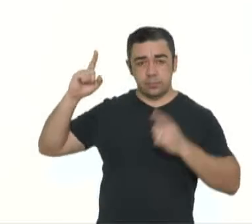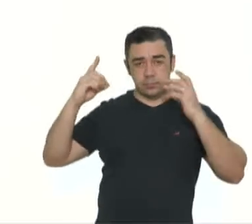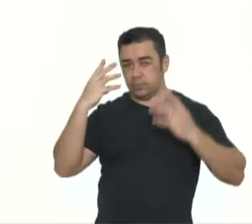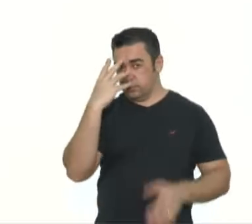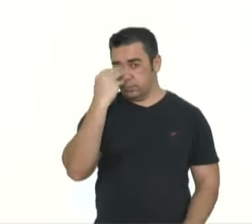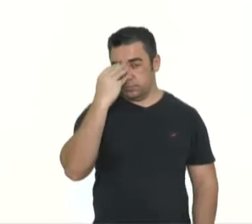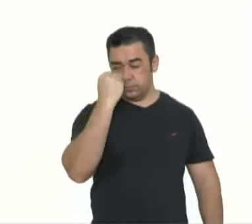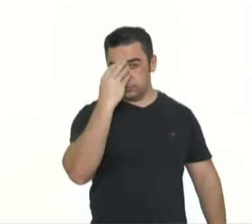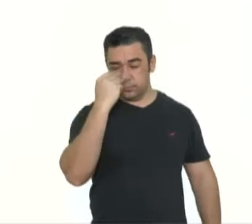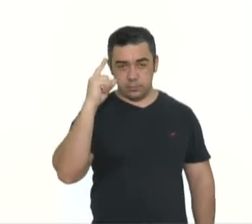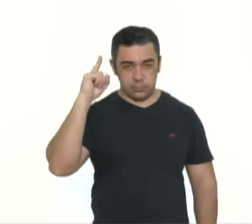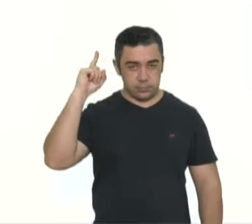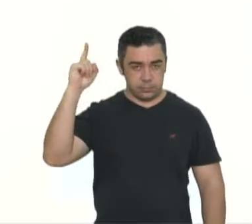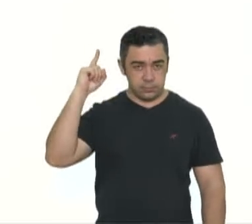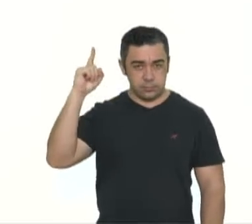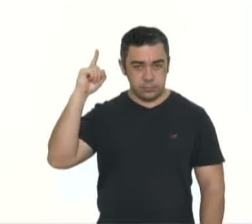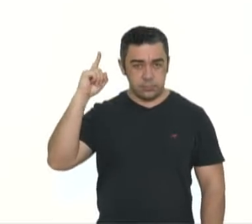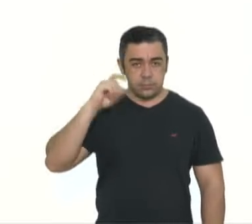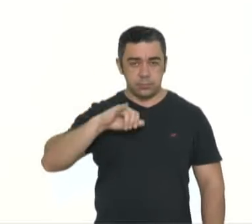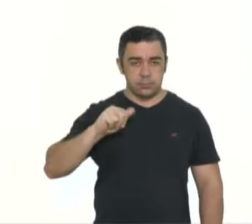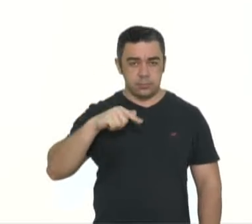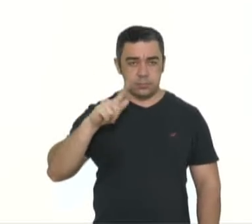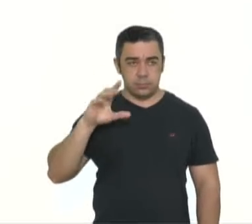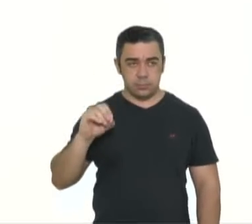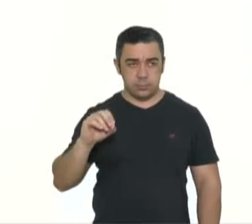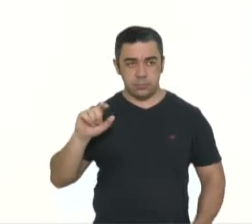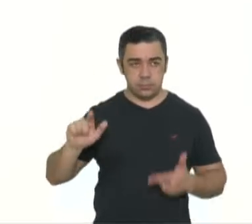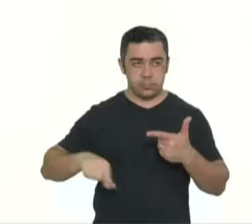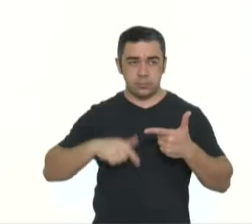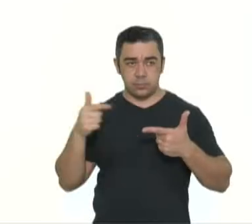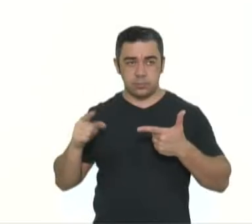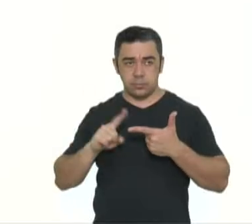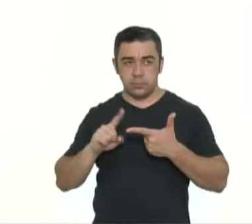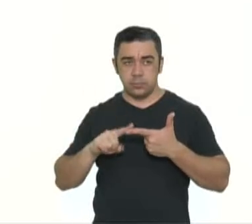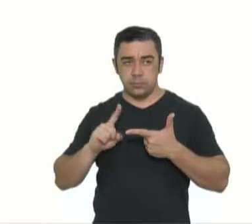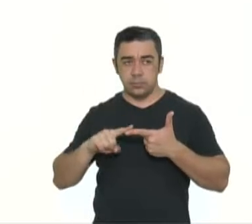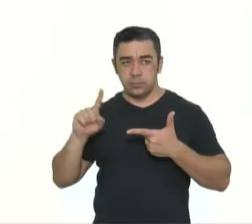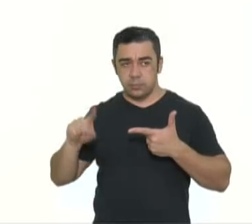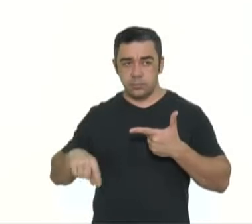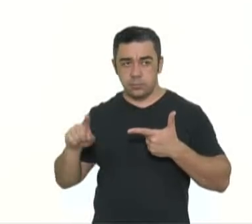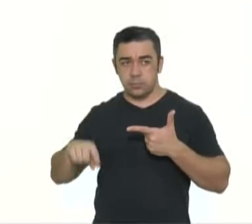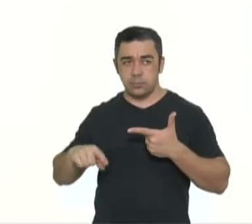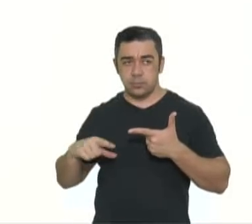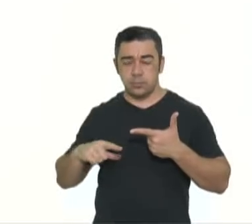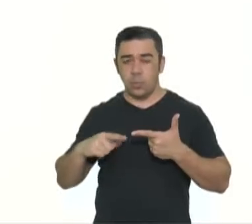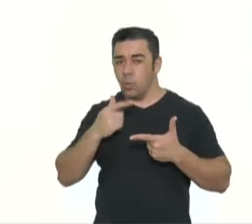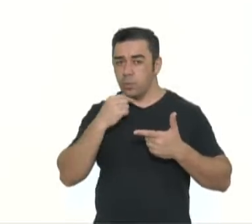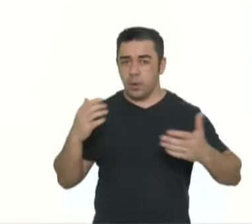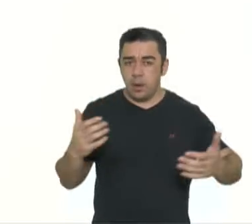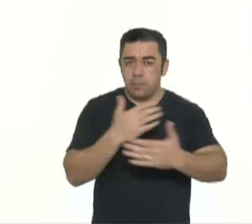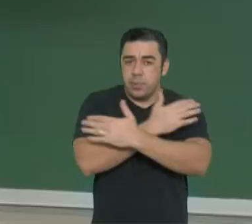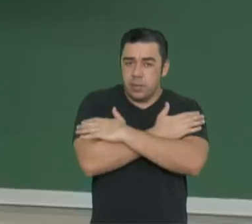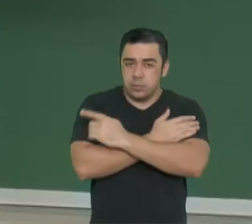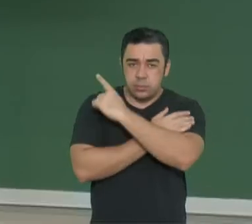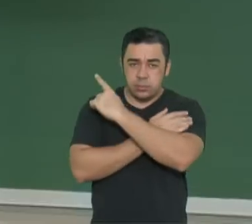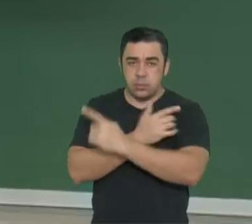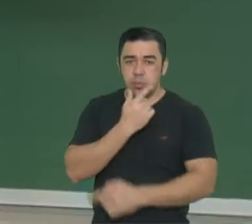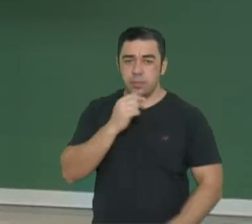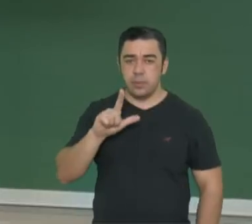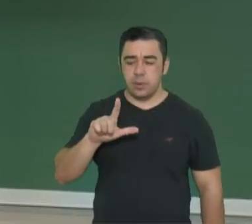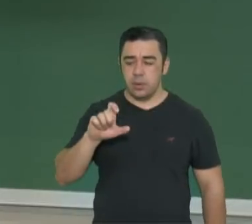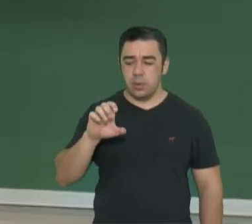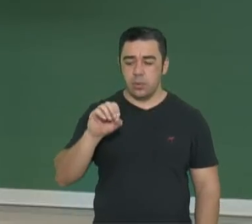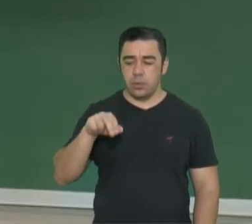foto do Jango junto com outro personagem em primeiro plano. O Jango está abraçando um outro personagem,